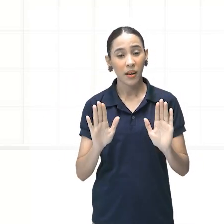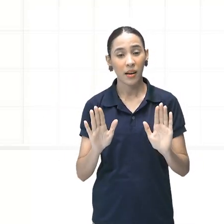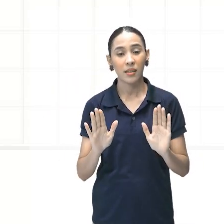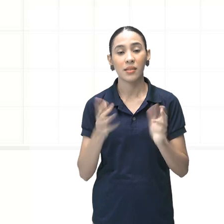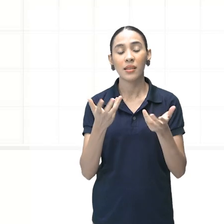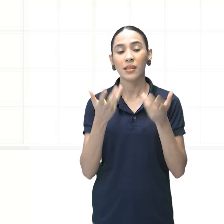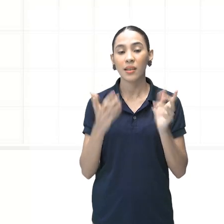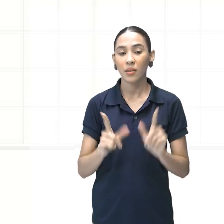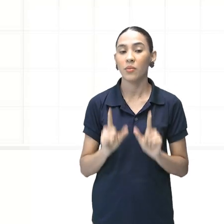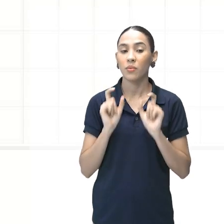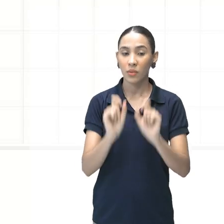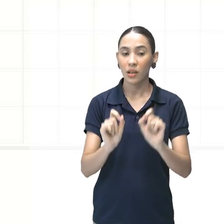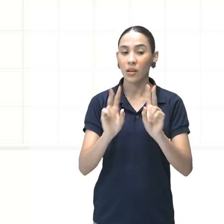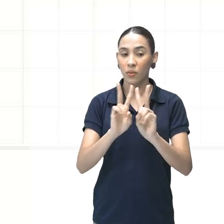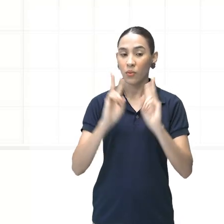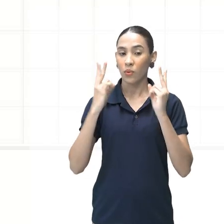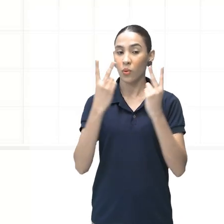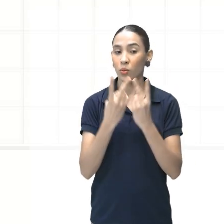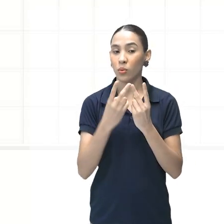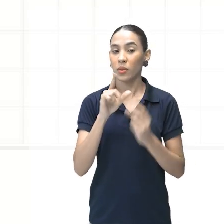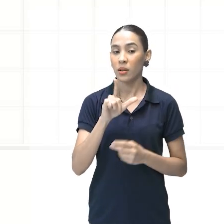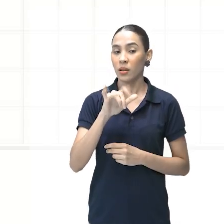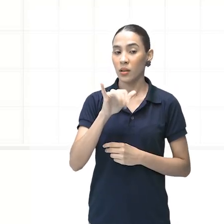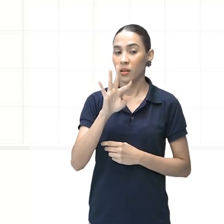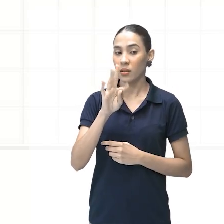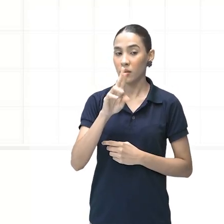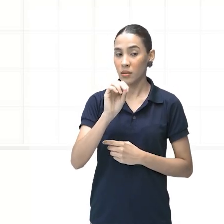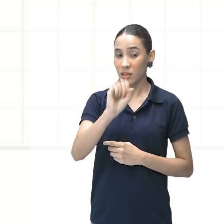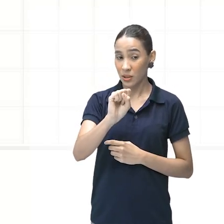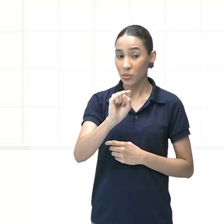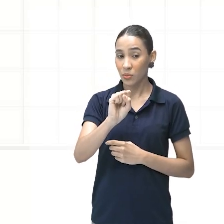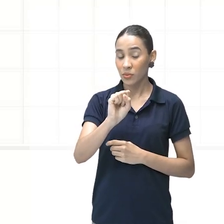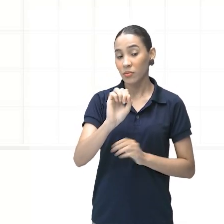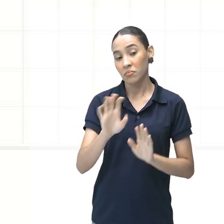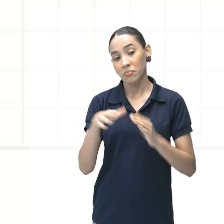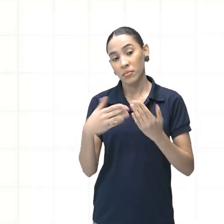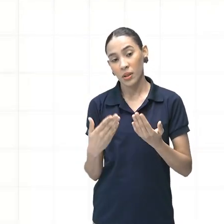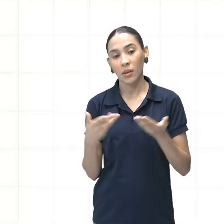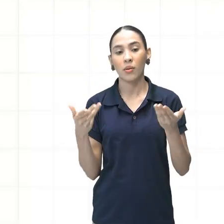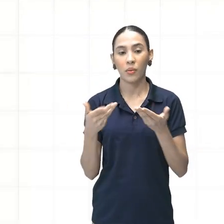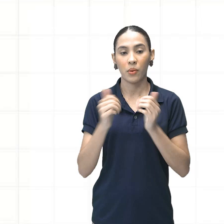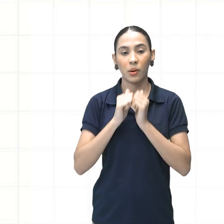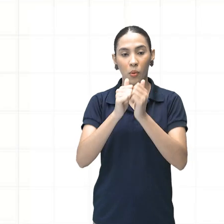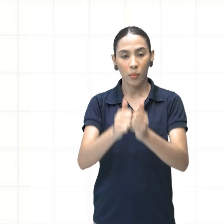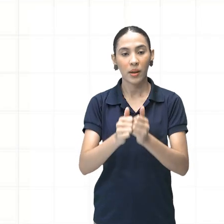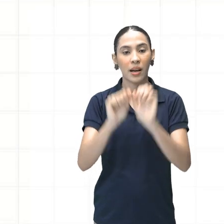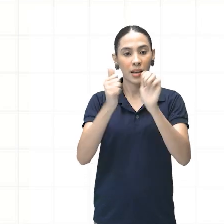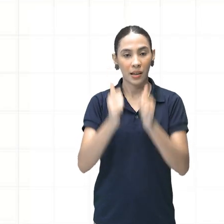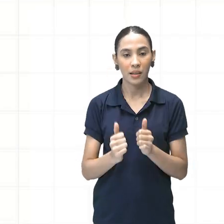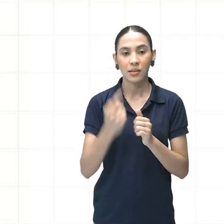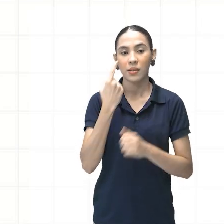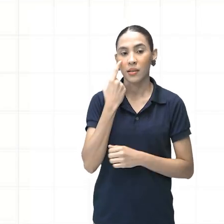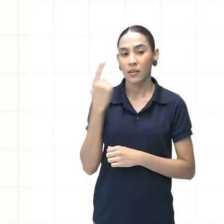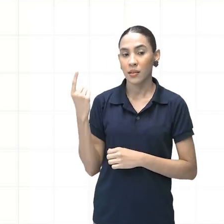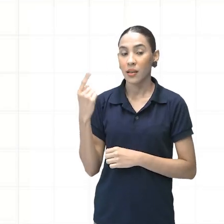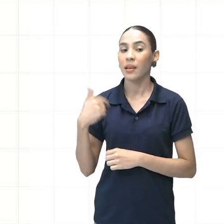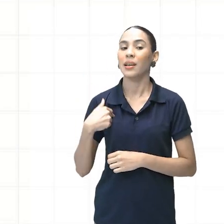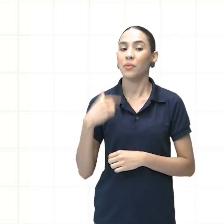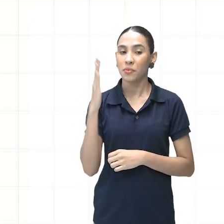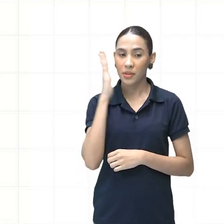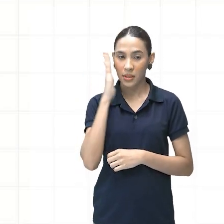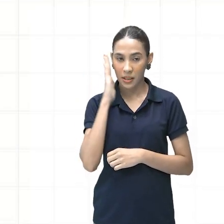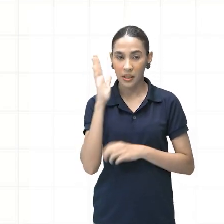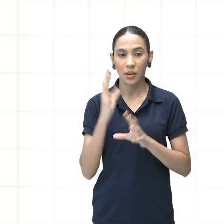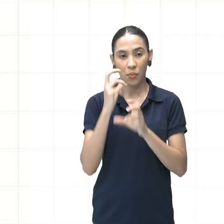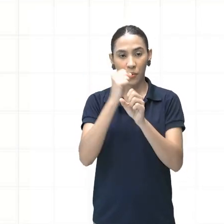ele quer o volume em litros, certo? Então, vamos acompanhar a resolução. Sei calcular